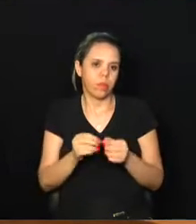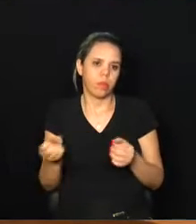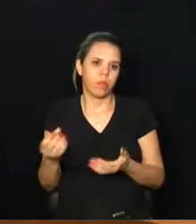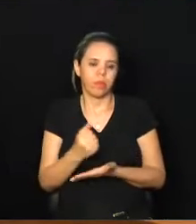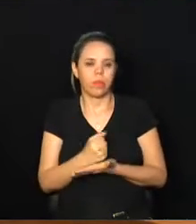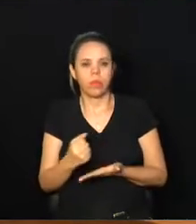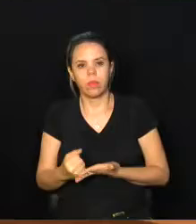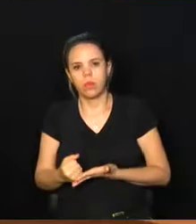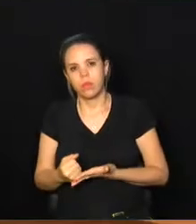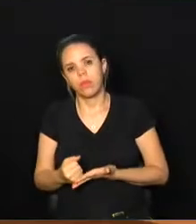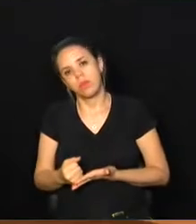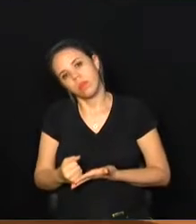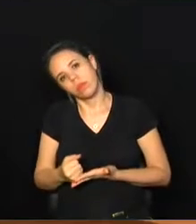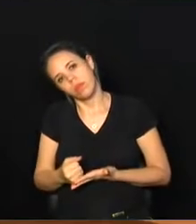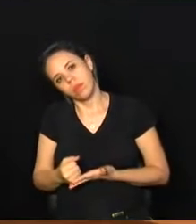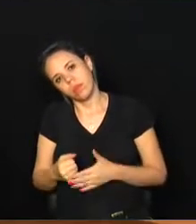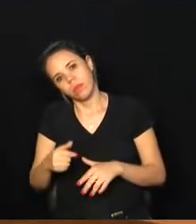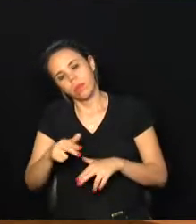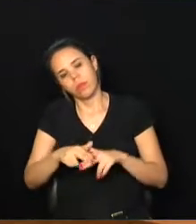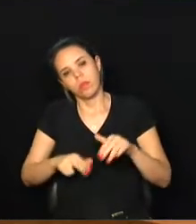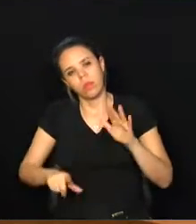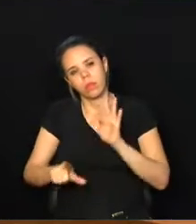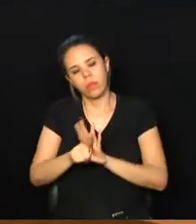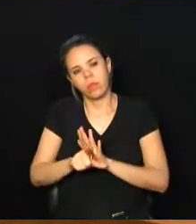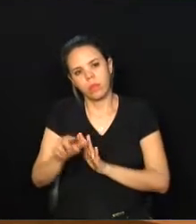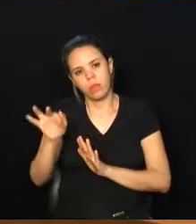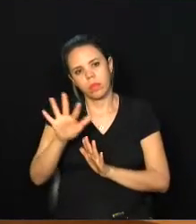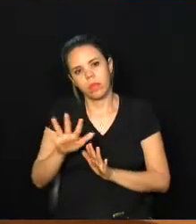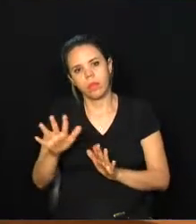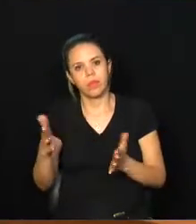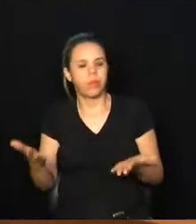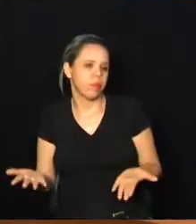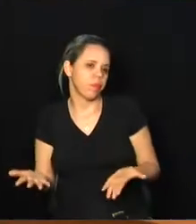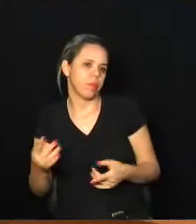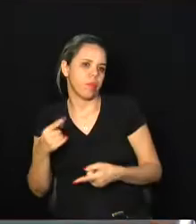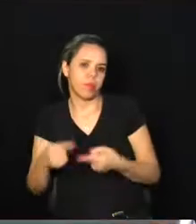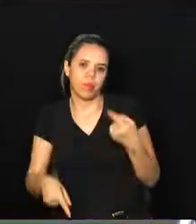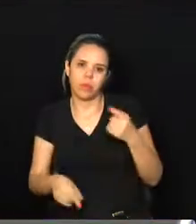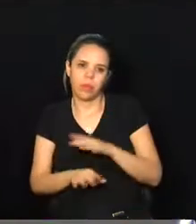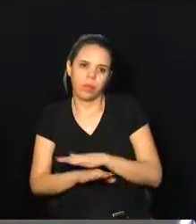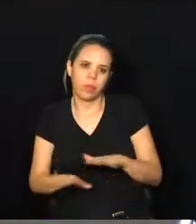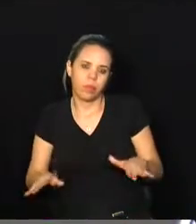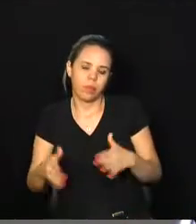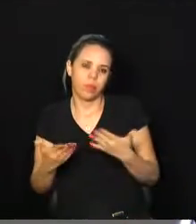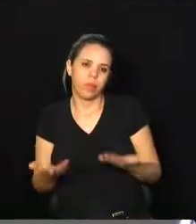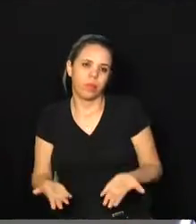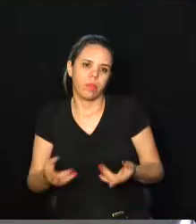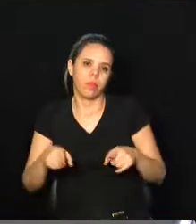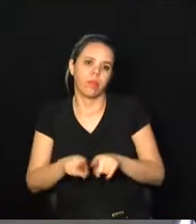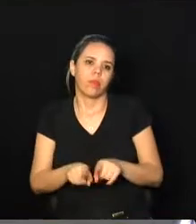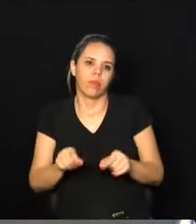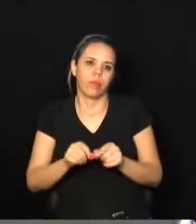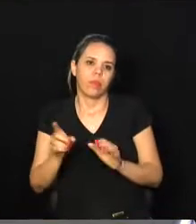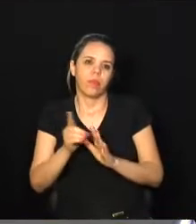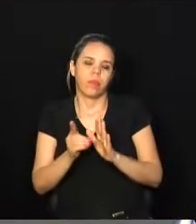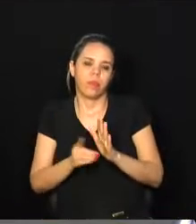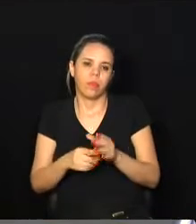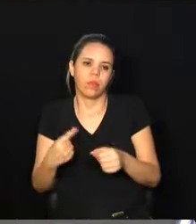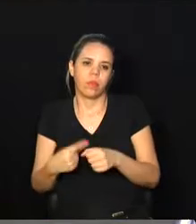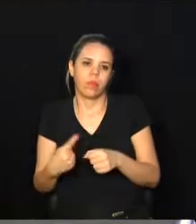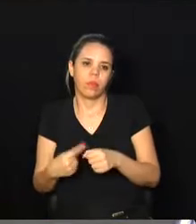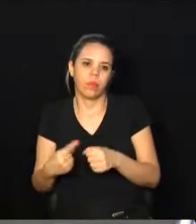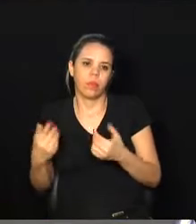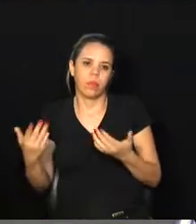contratações pela lei federal que proíbe, né? E também foi feito um decreto municipal nesse